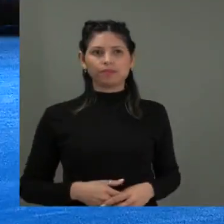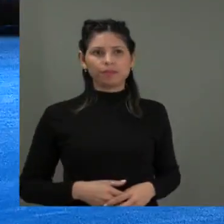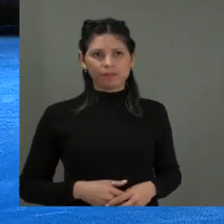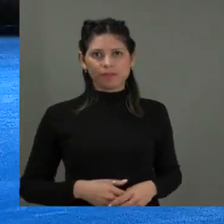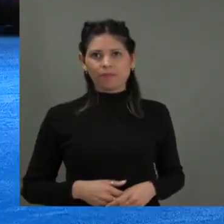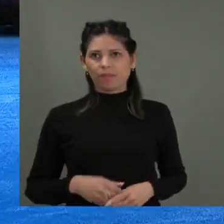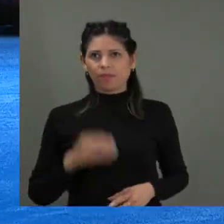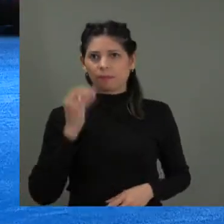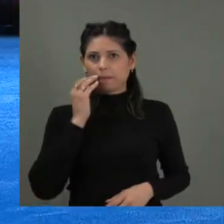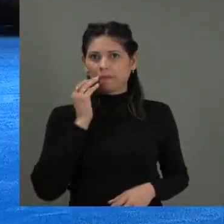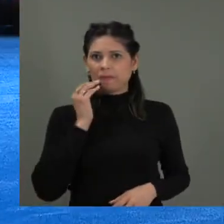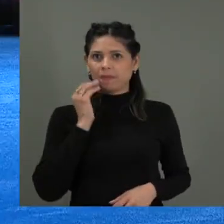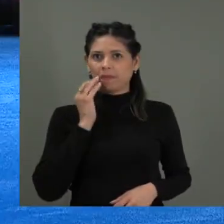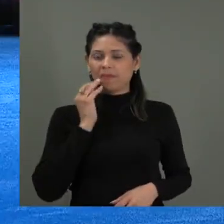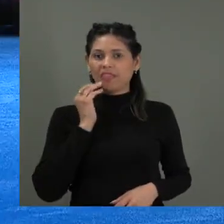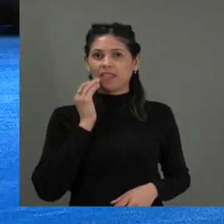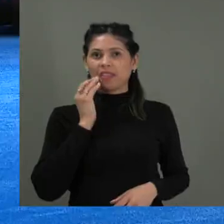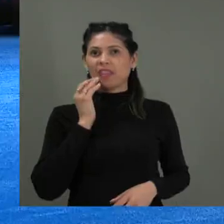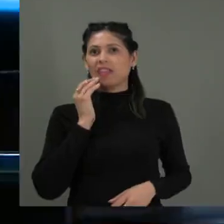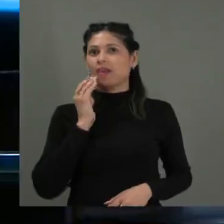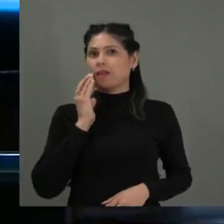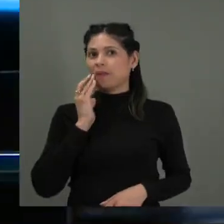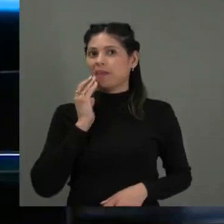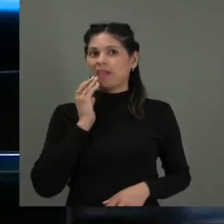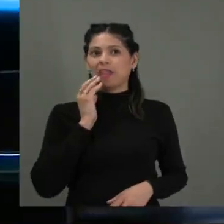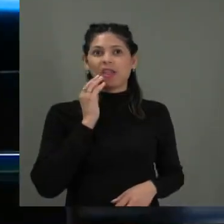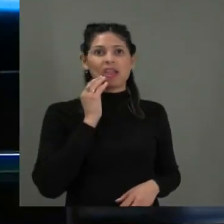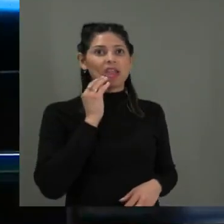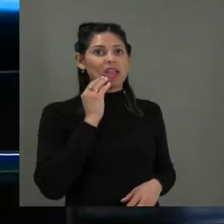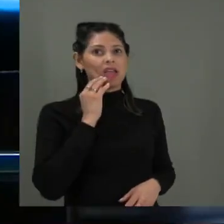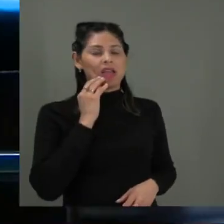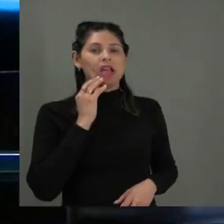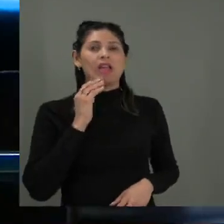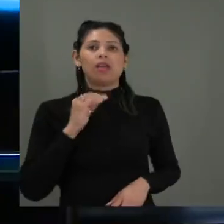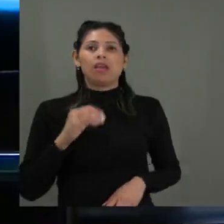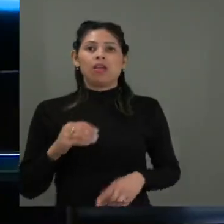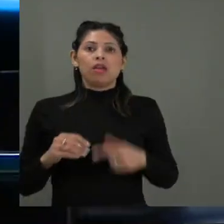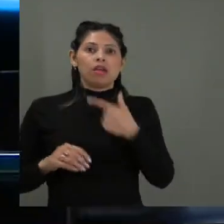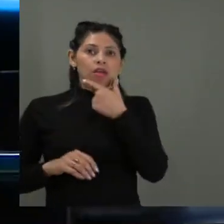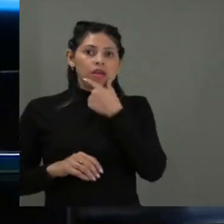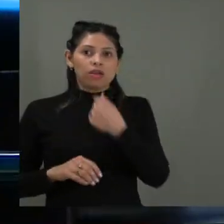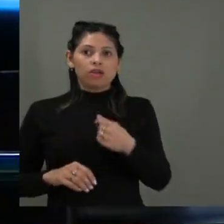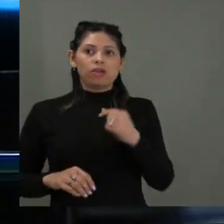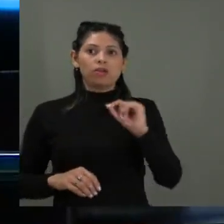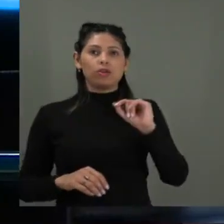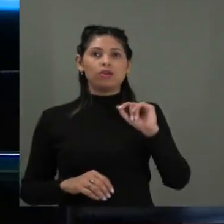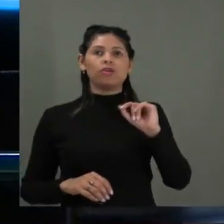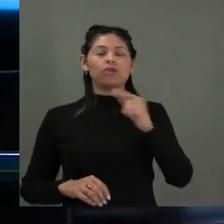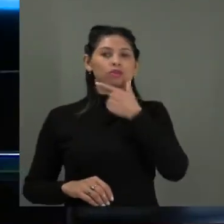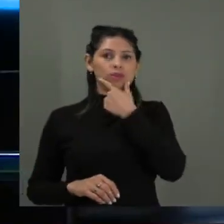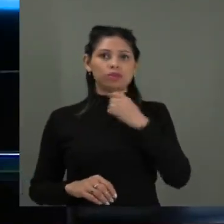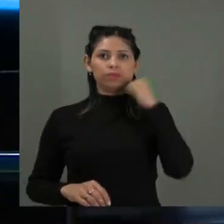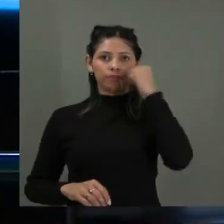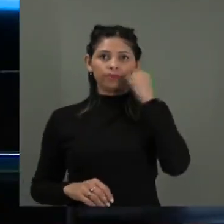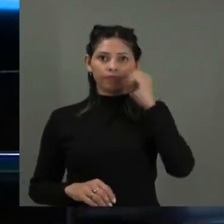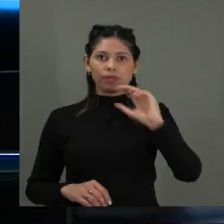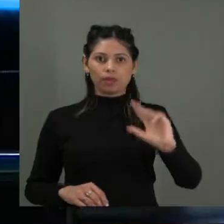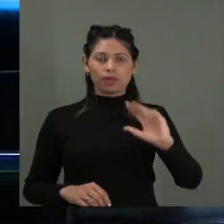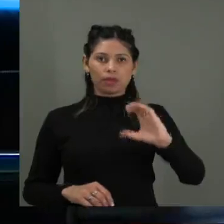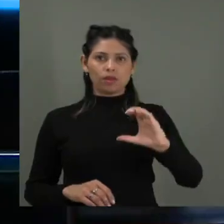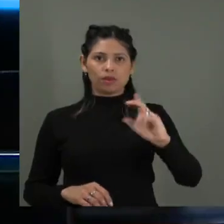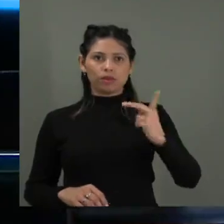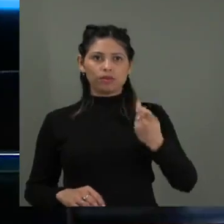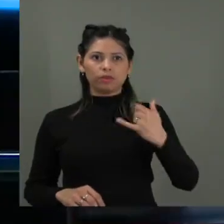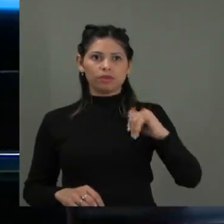senador Eduardo Girão. Pela ordem de inscrito, Sua Excelência, senador Chico Rodrigues. Em seguida, senador Zequinha